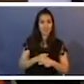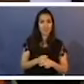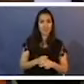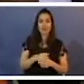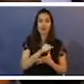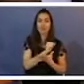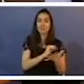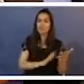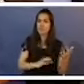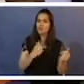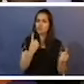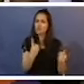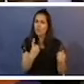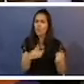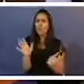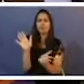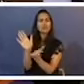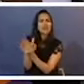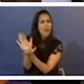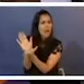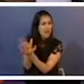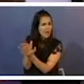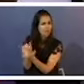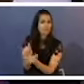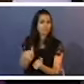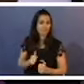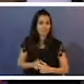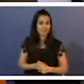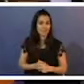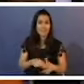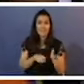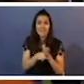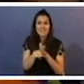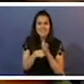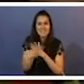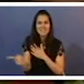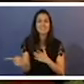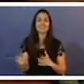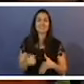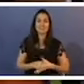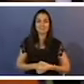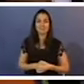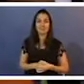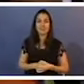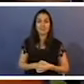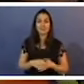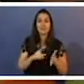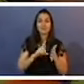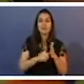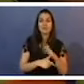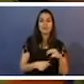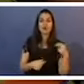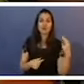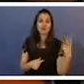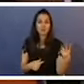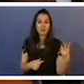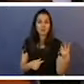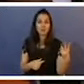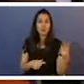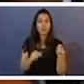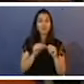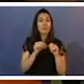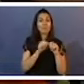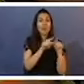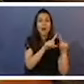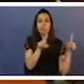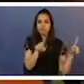atividade um vai falar sobre jacaré do Pantanal pesquisem lá descubram mais e depois número dois completar a